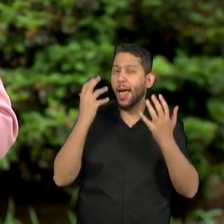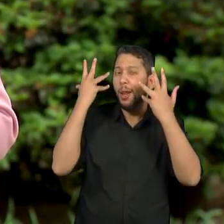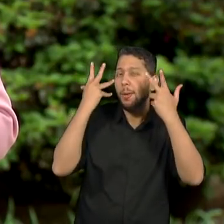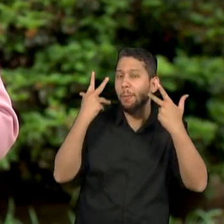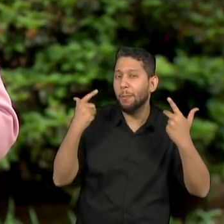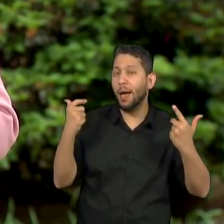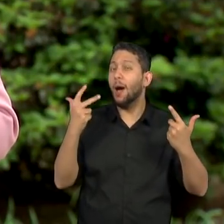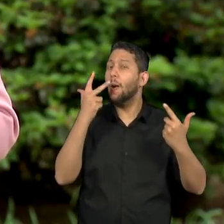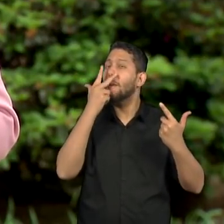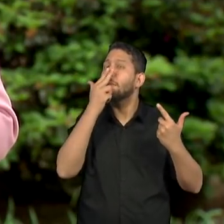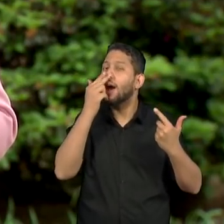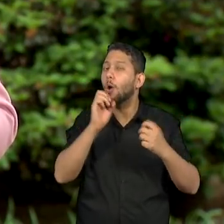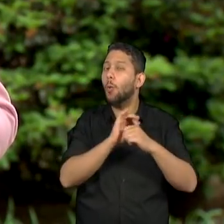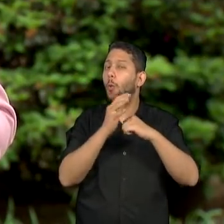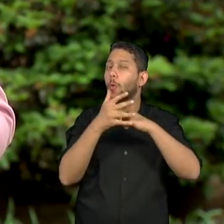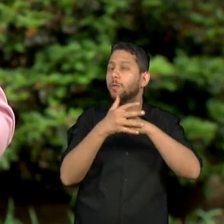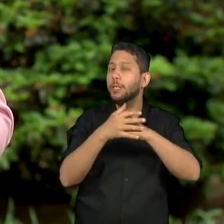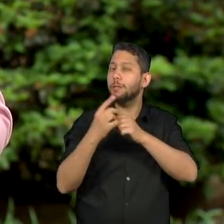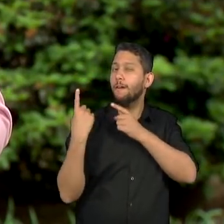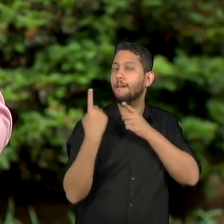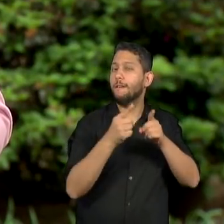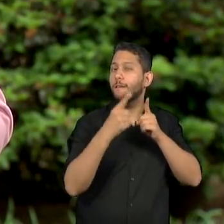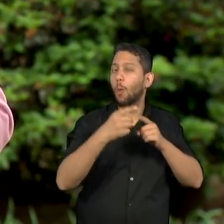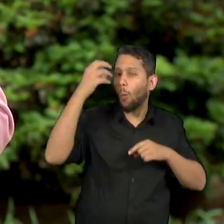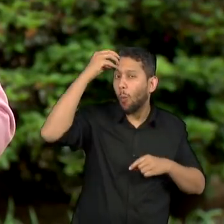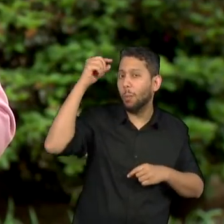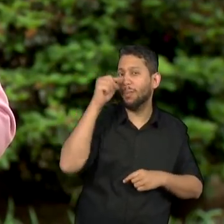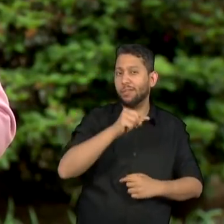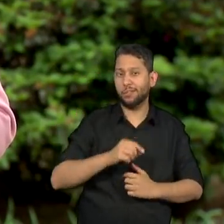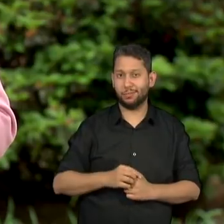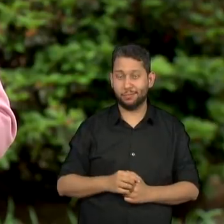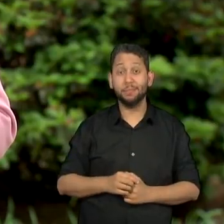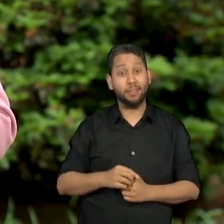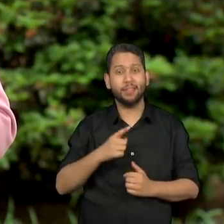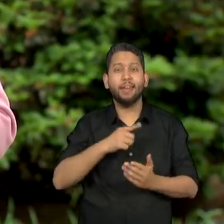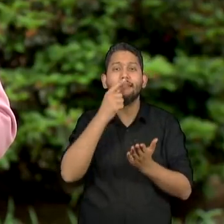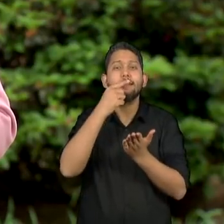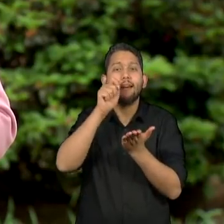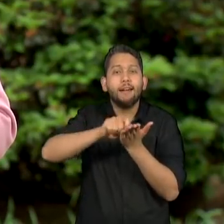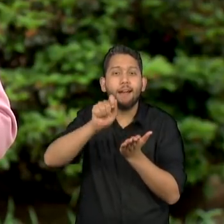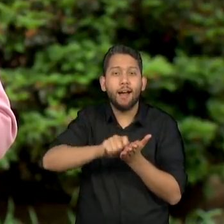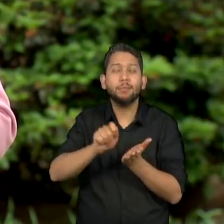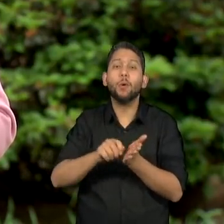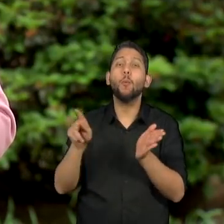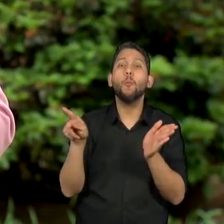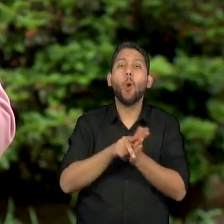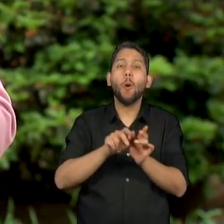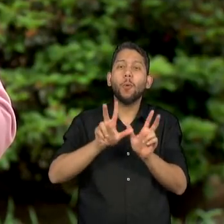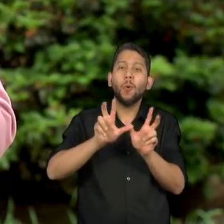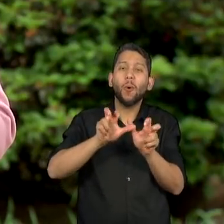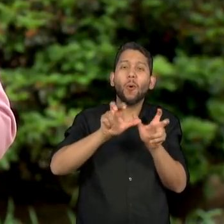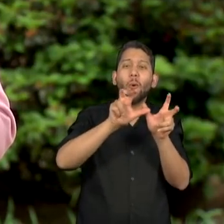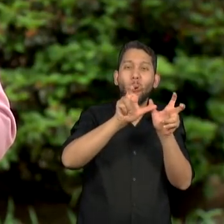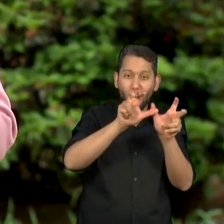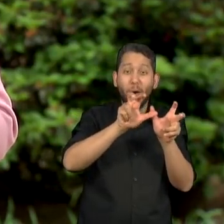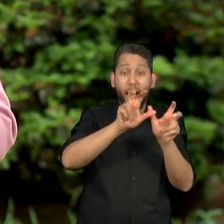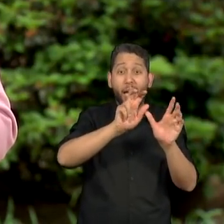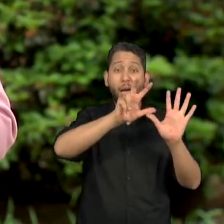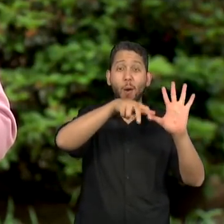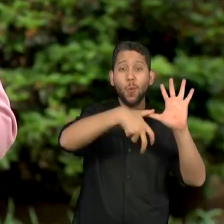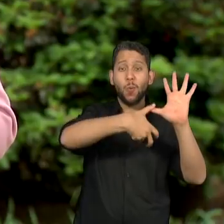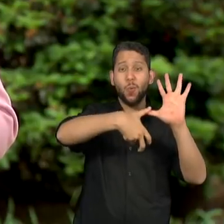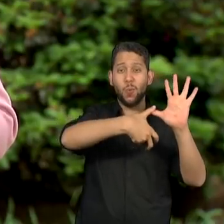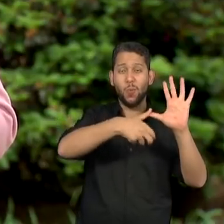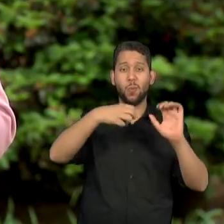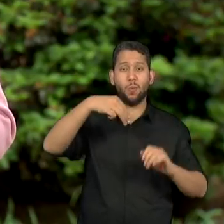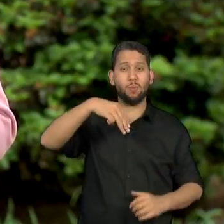da Covid-19. Em Cartas ao Morcego, a autora reflete sobre a pandemia como um desafio para a